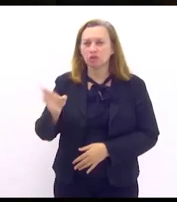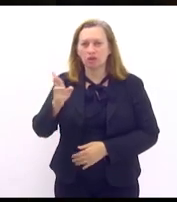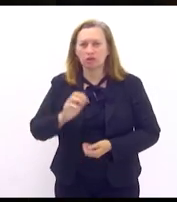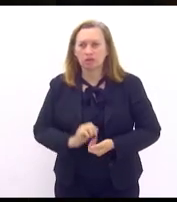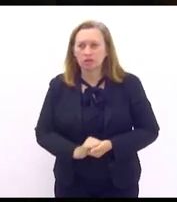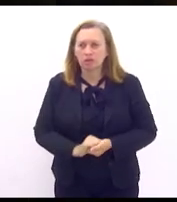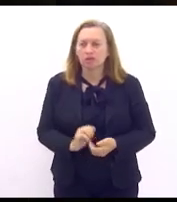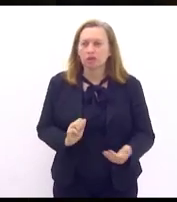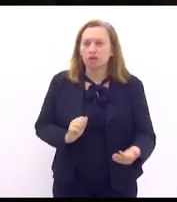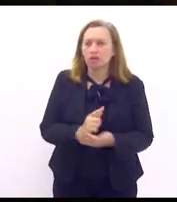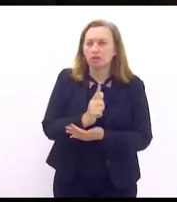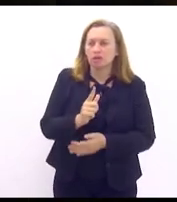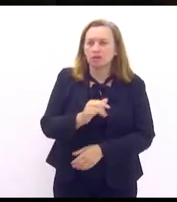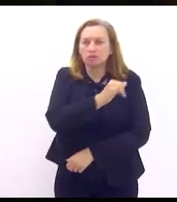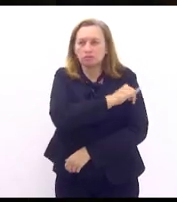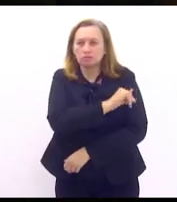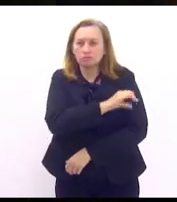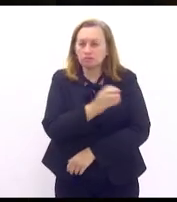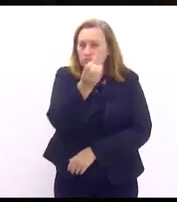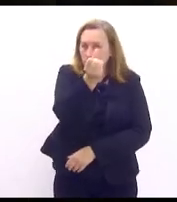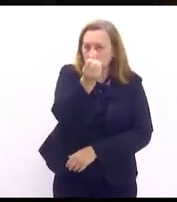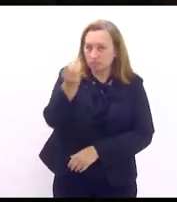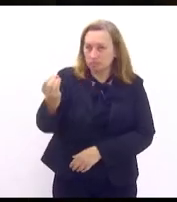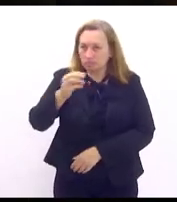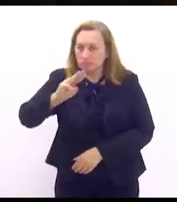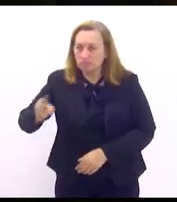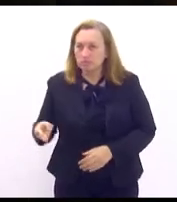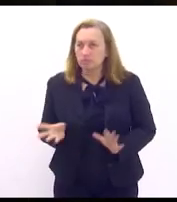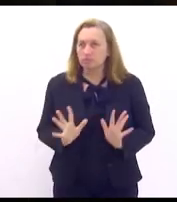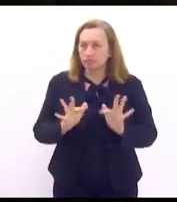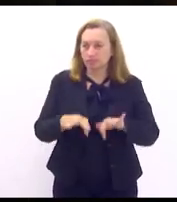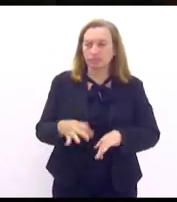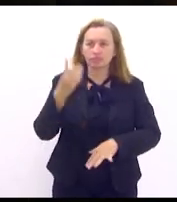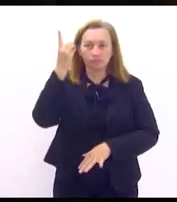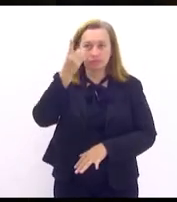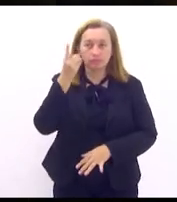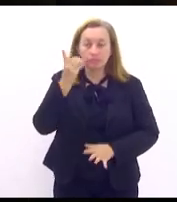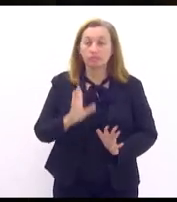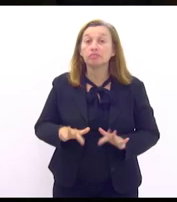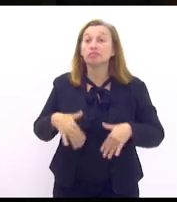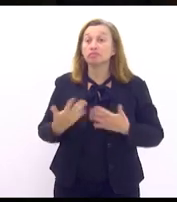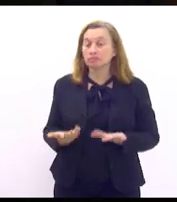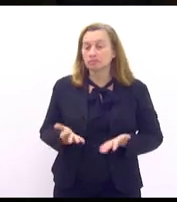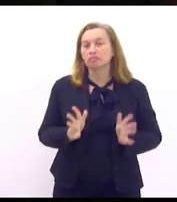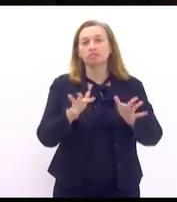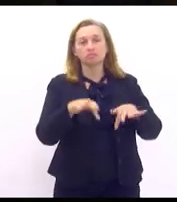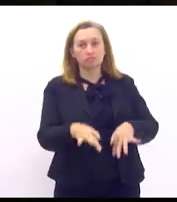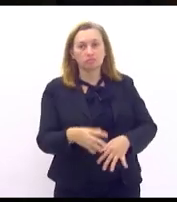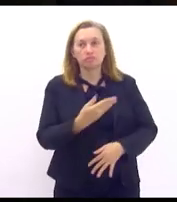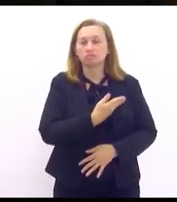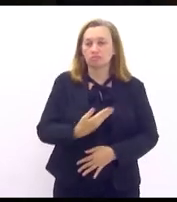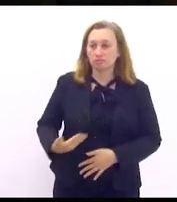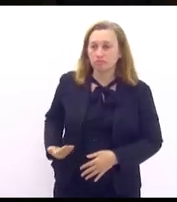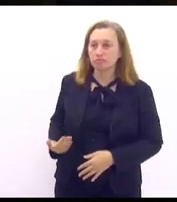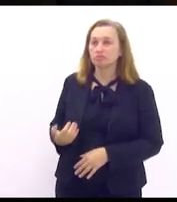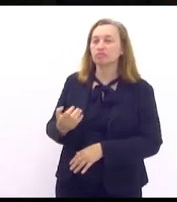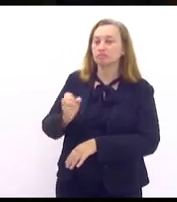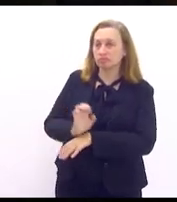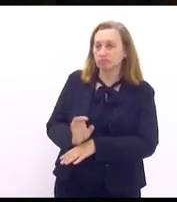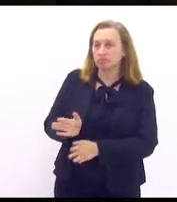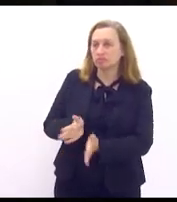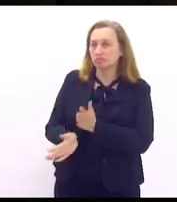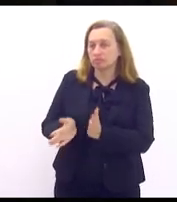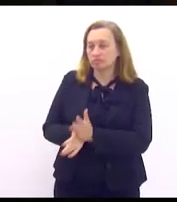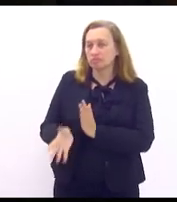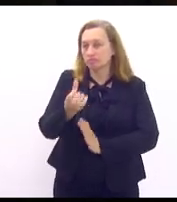A compra do Rio de Janeiro era de 600 milhões. Para concluir, deputado. Então, concluindo, o governo do Estado faz um gasto de 600 milhões